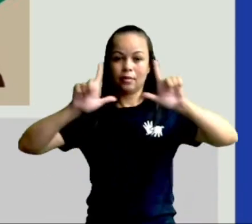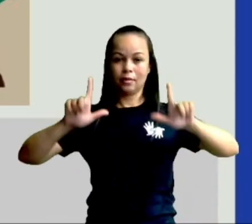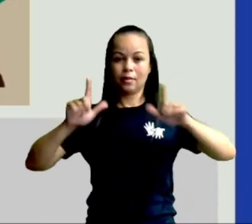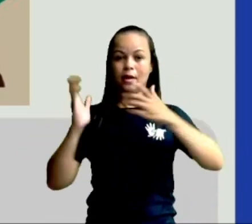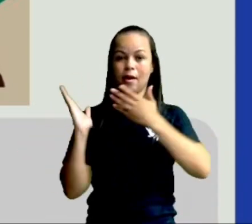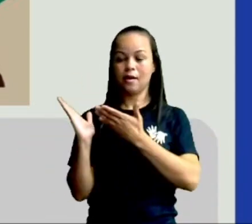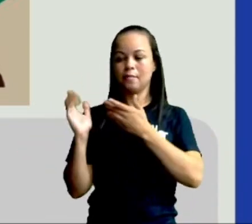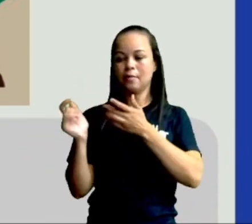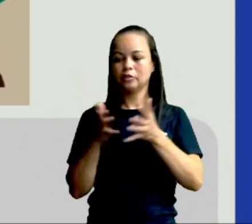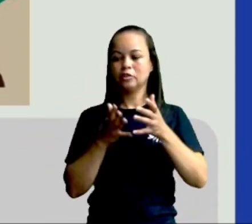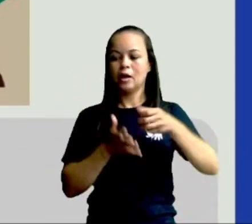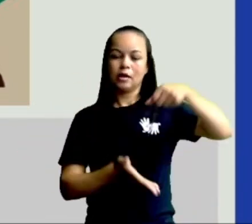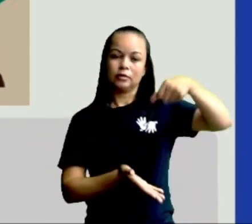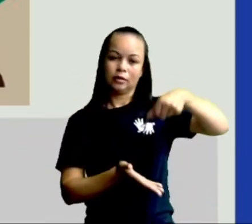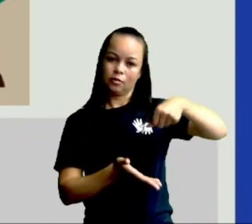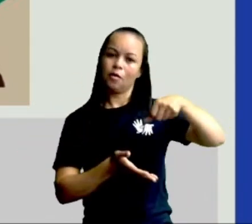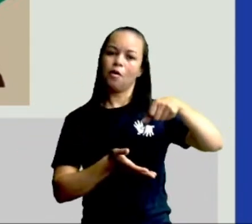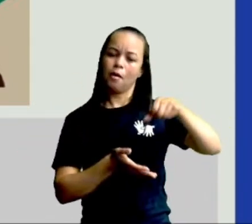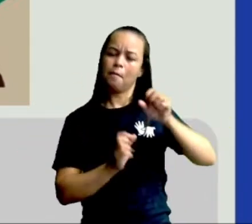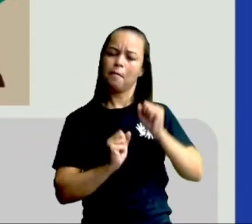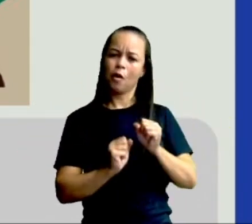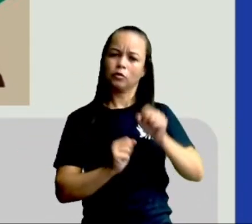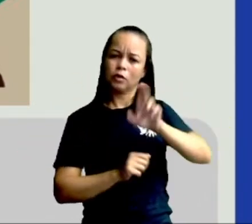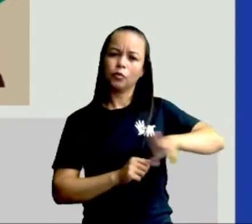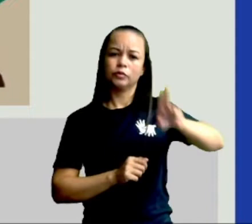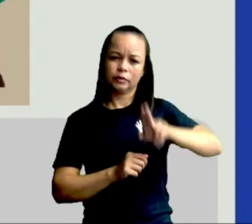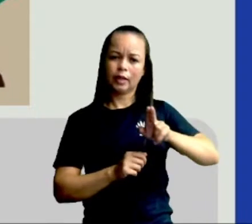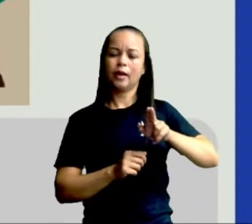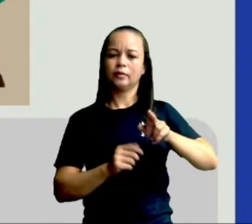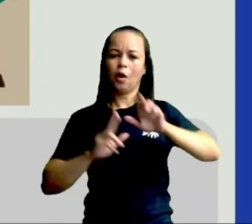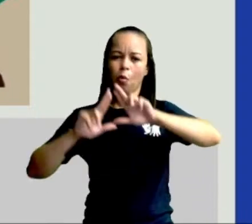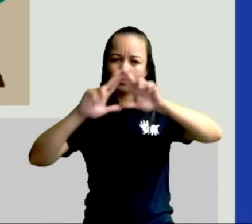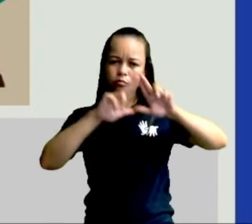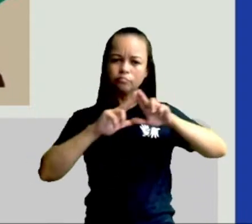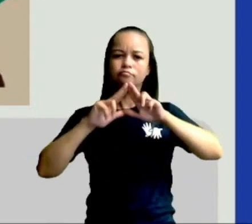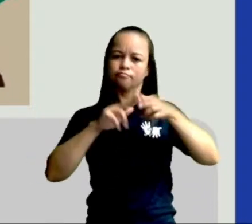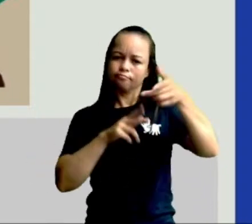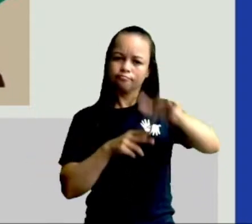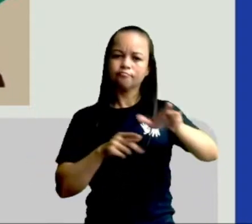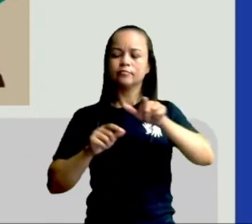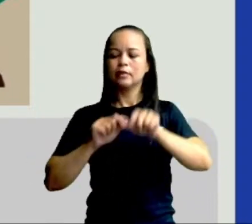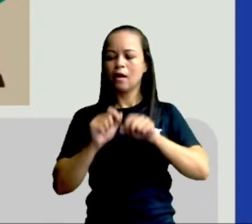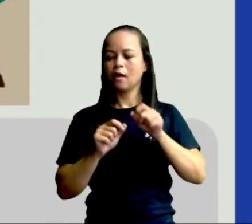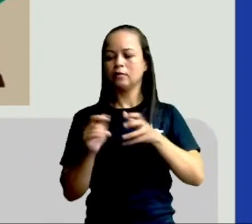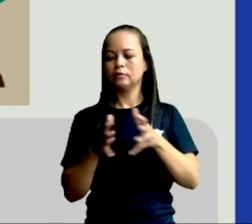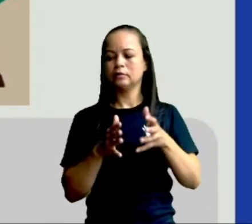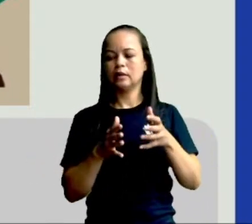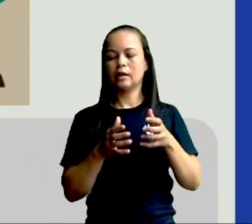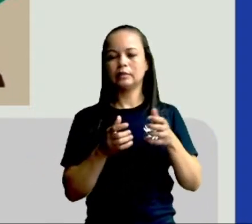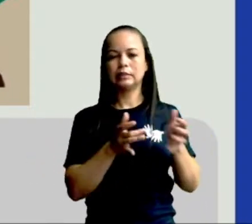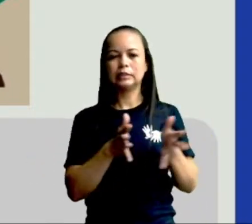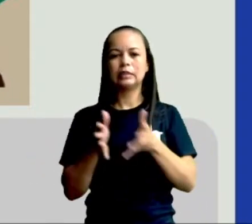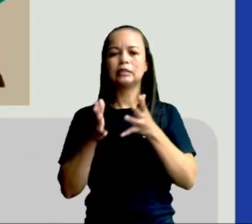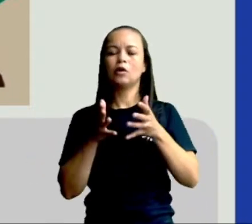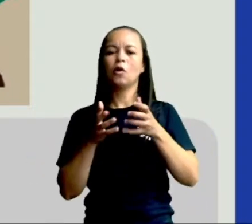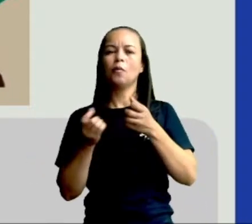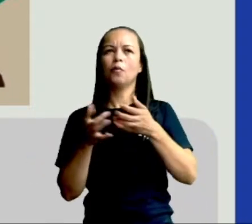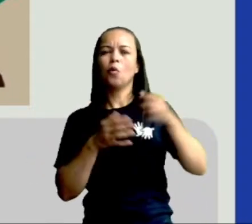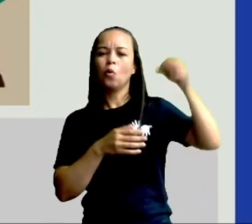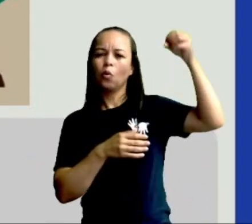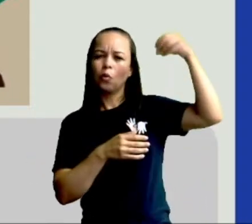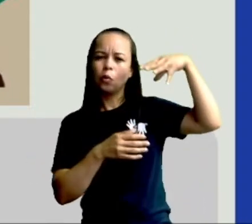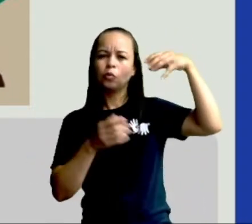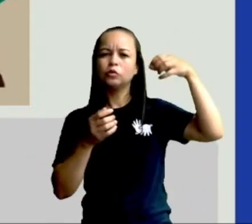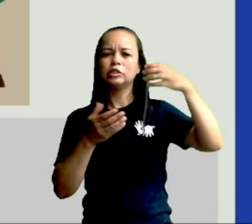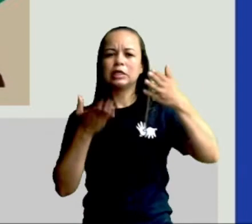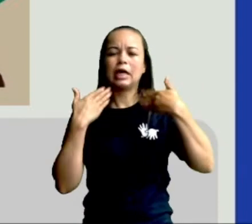as sacolas podem ser usadas, reutilizadas e recicladas. Ó. A degradação, ó, desencadeada por luz, calor,